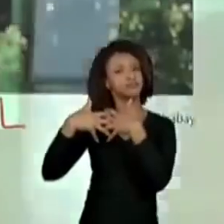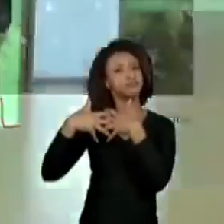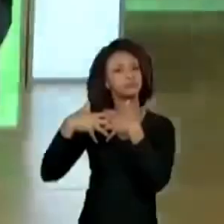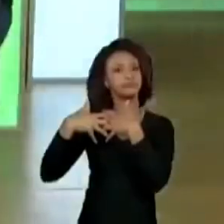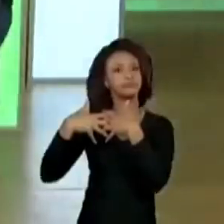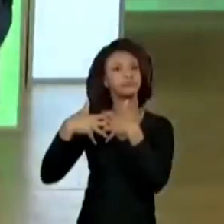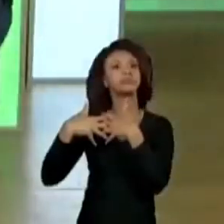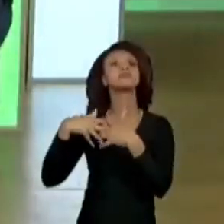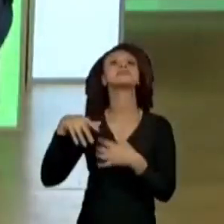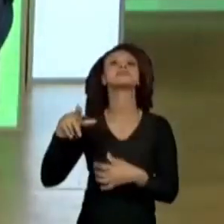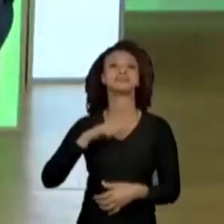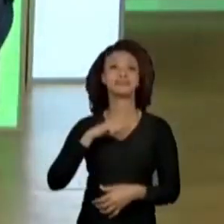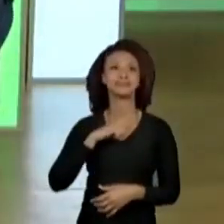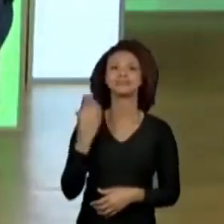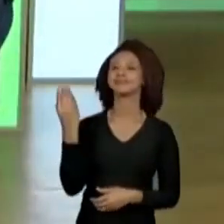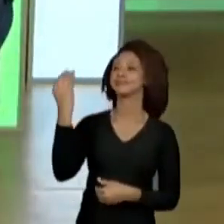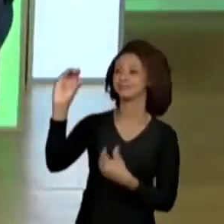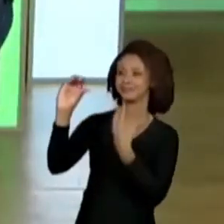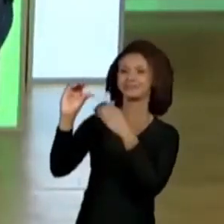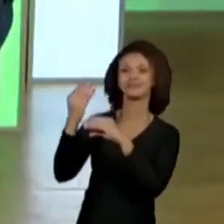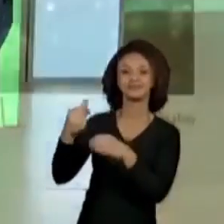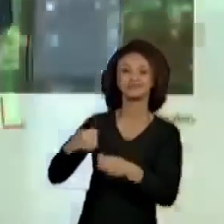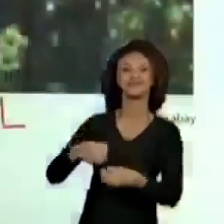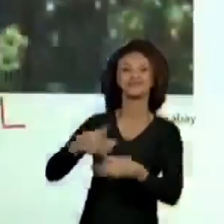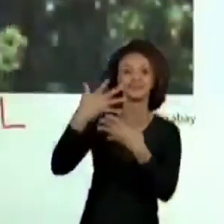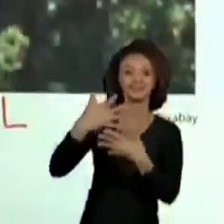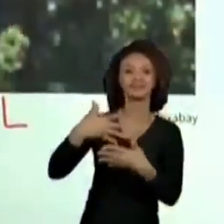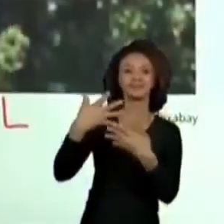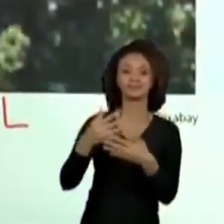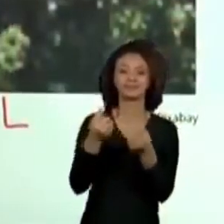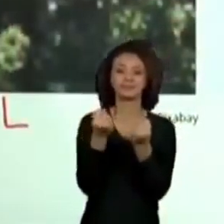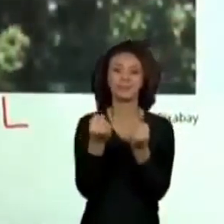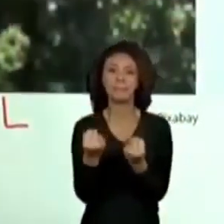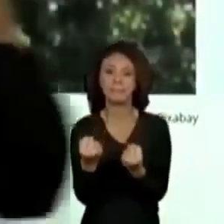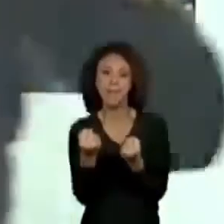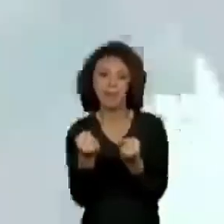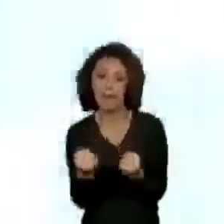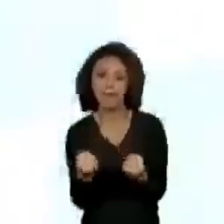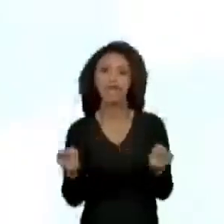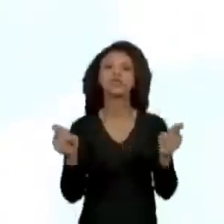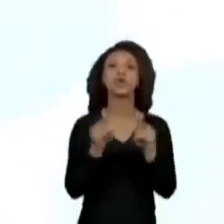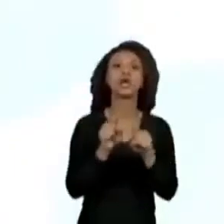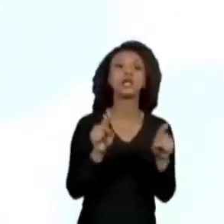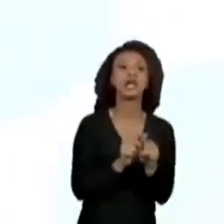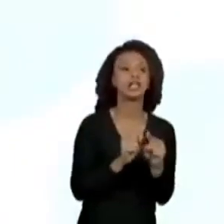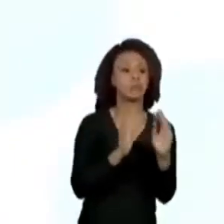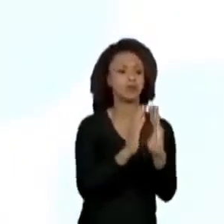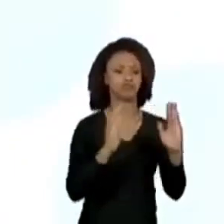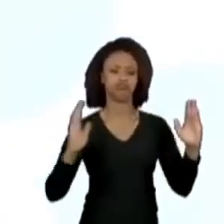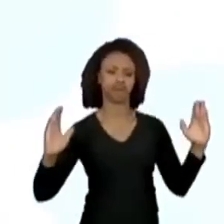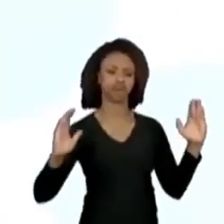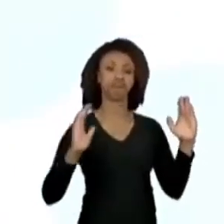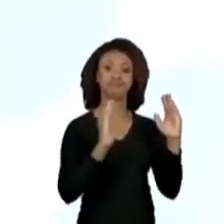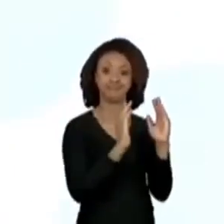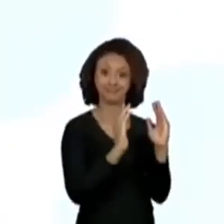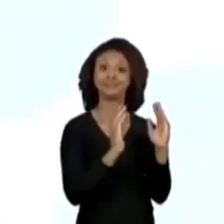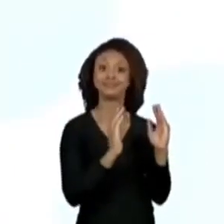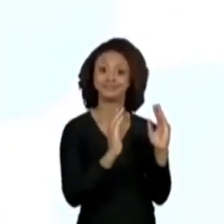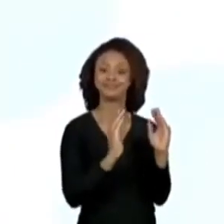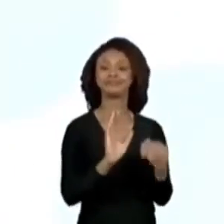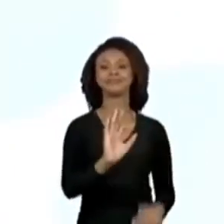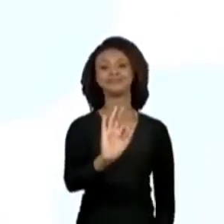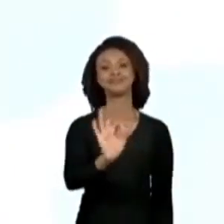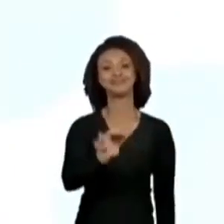Colocar ali peso e o comprimento. Isto mesmo. Nessa primeira